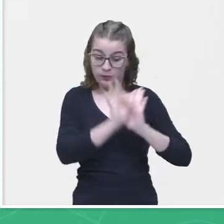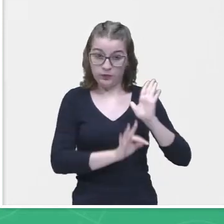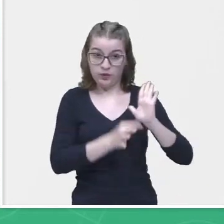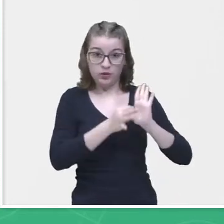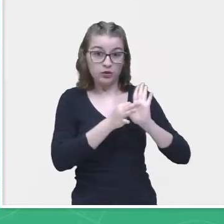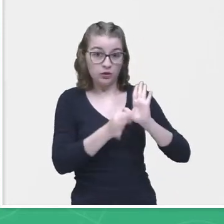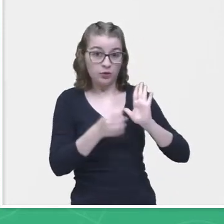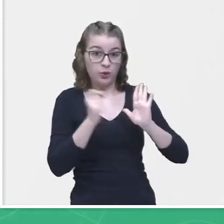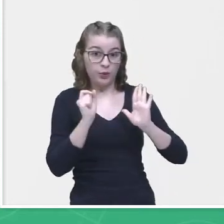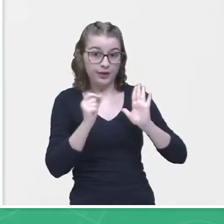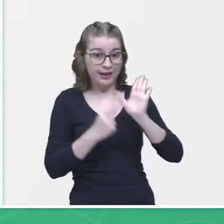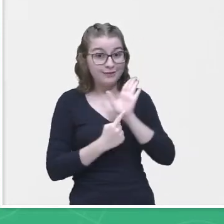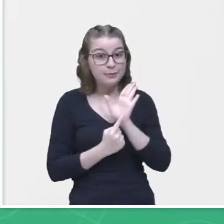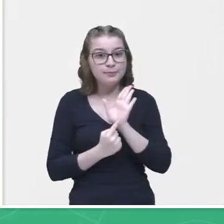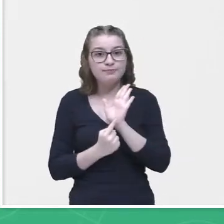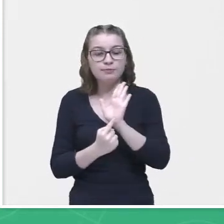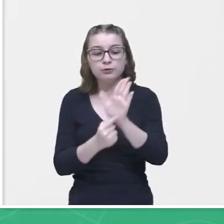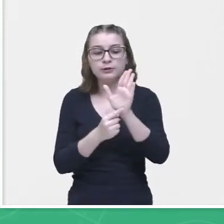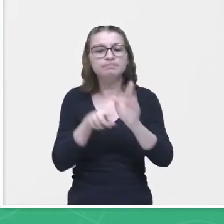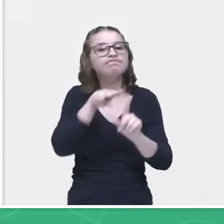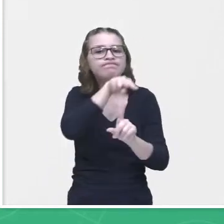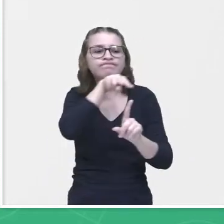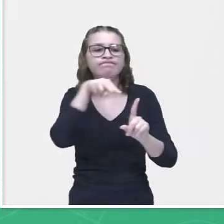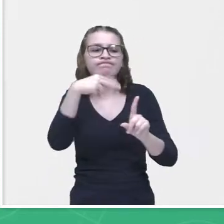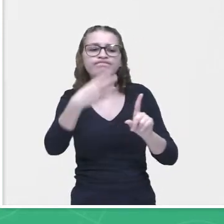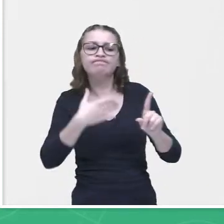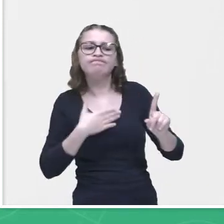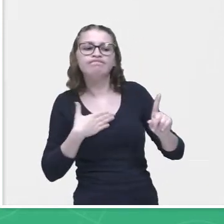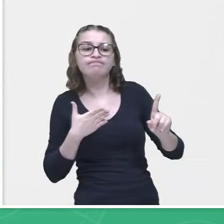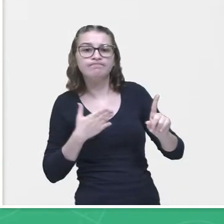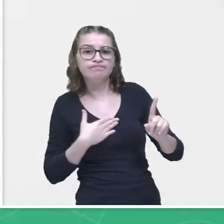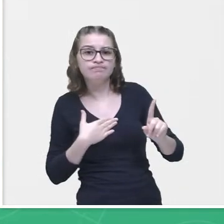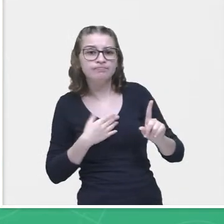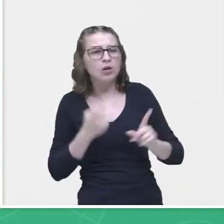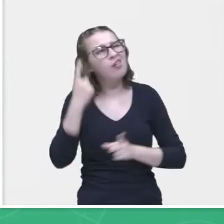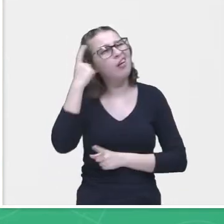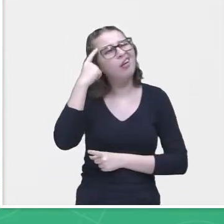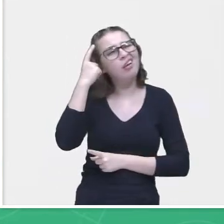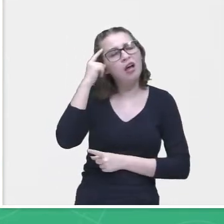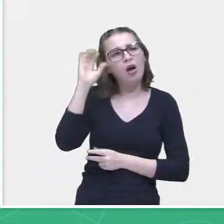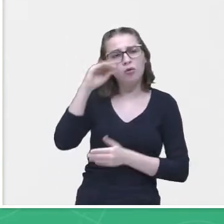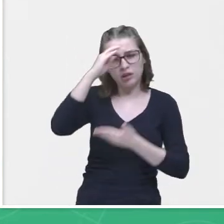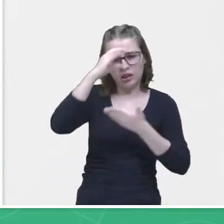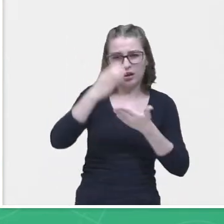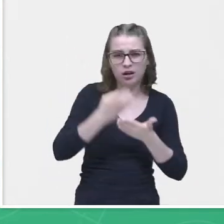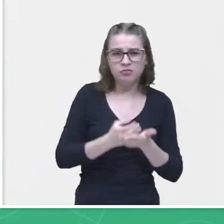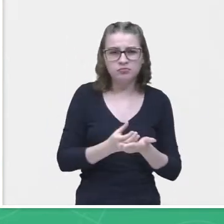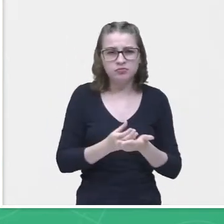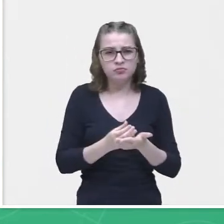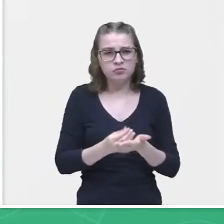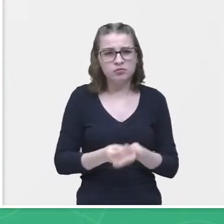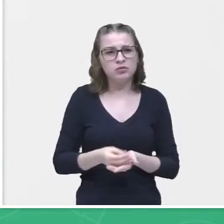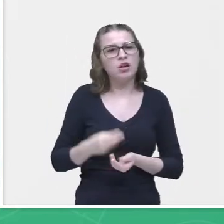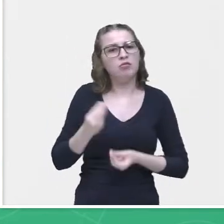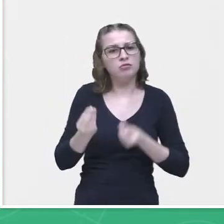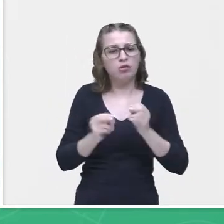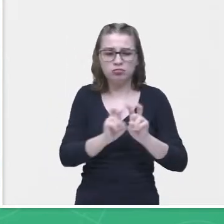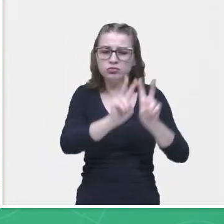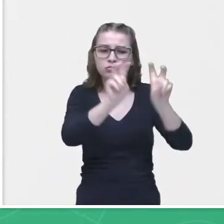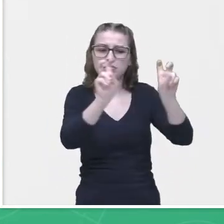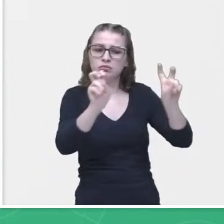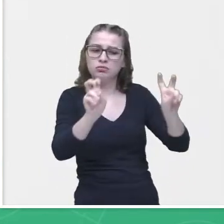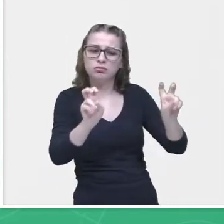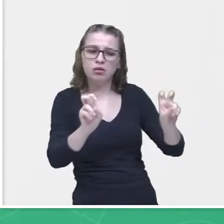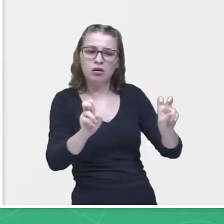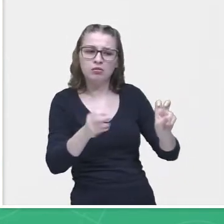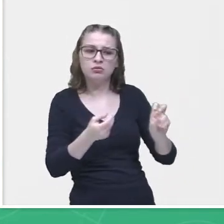um texto que exprime um ponto de vista, ideia ou tese de alguém sobre determinado assunto